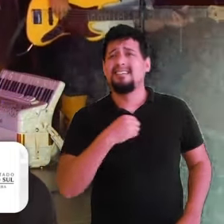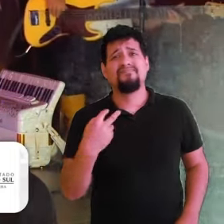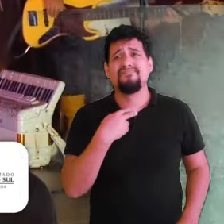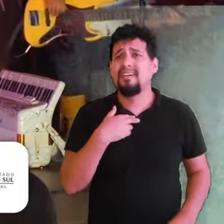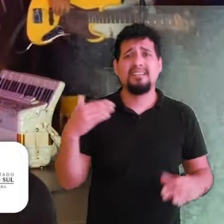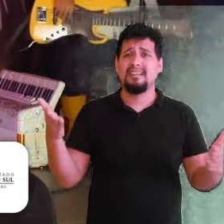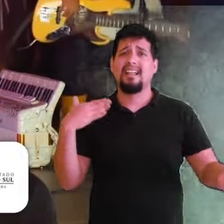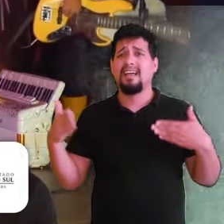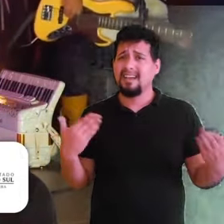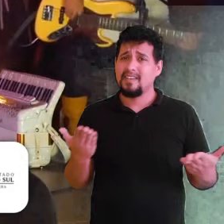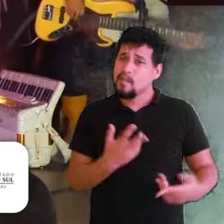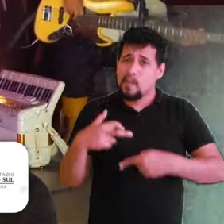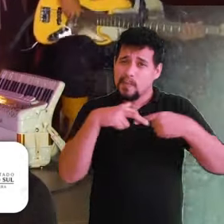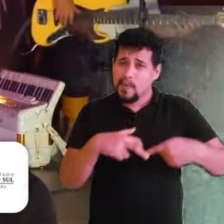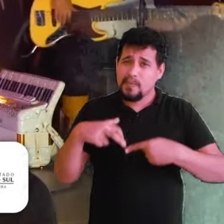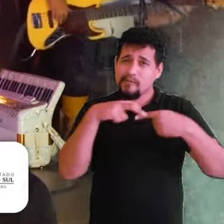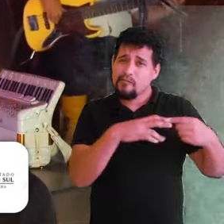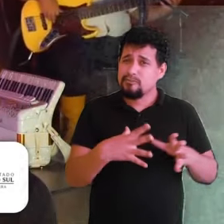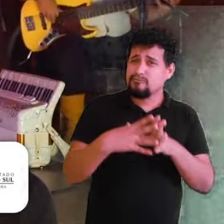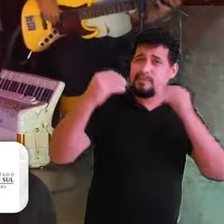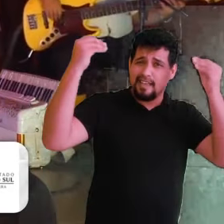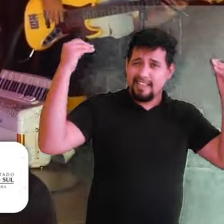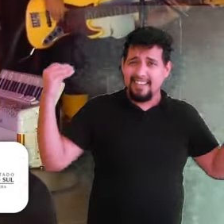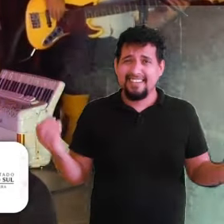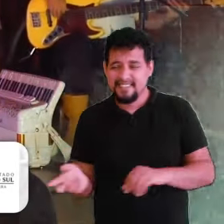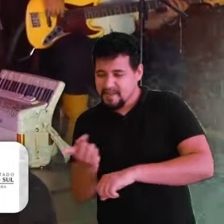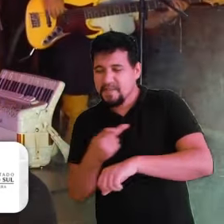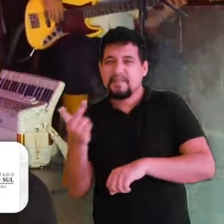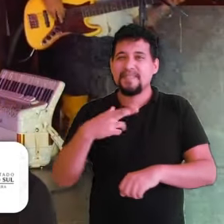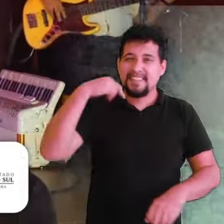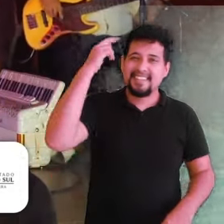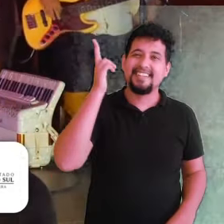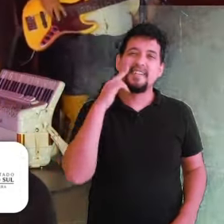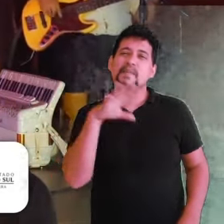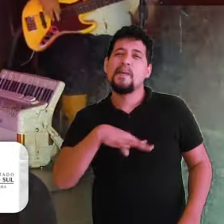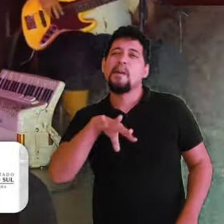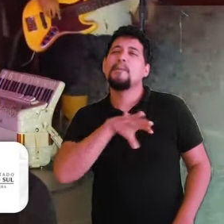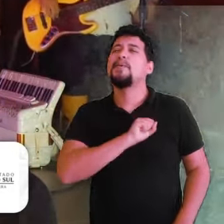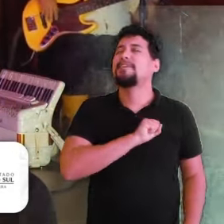sumir na escuridão. Vou buscar minha morena, meu amor, minha paixão.